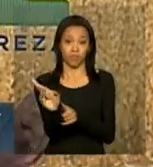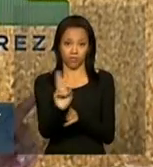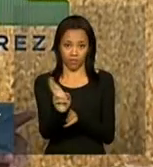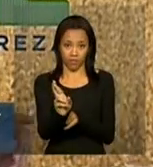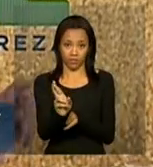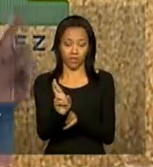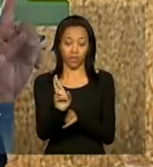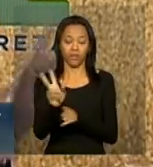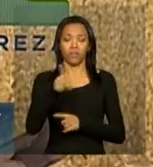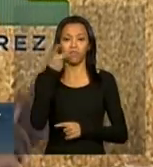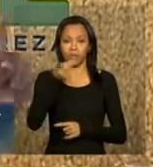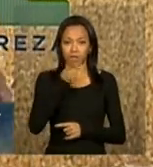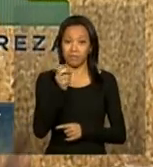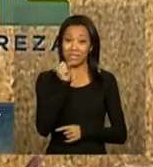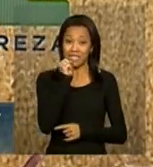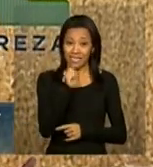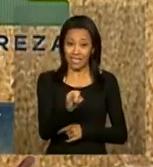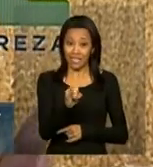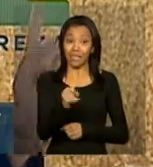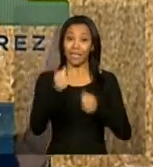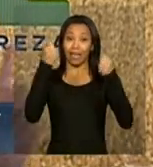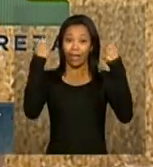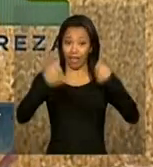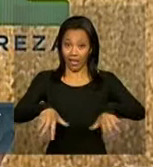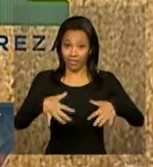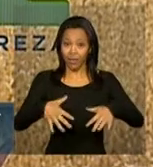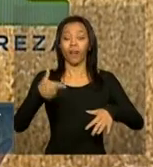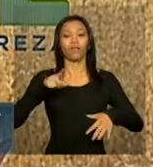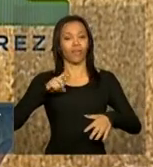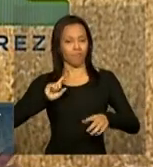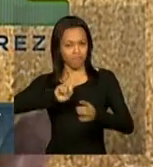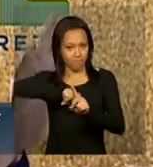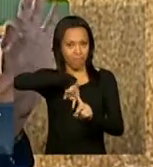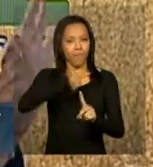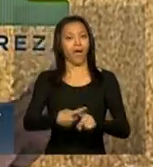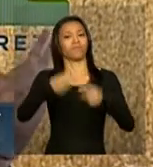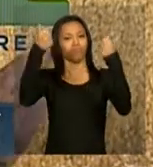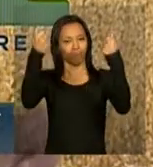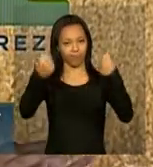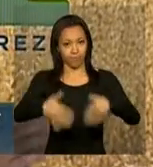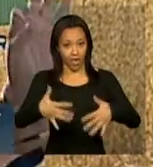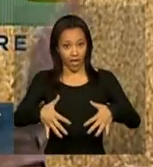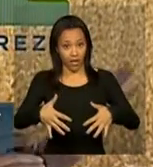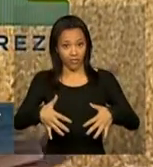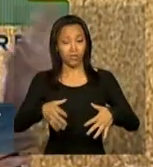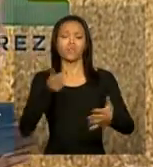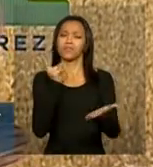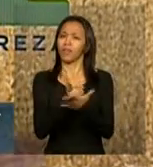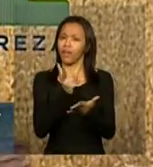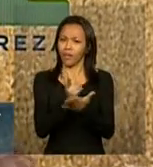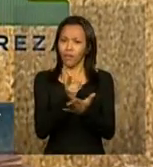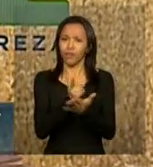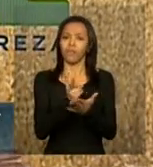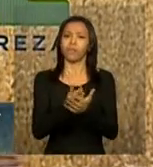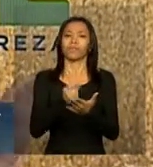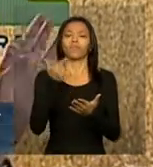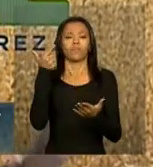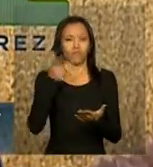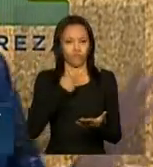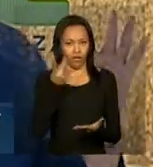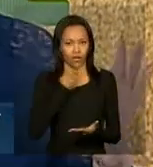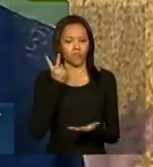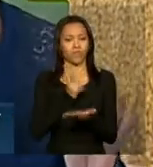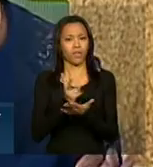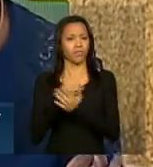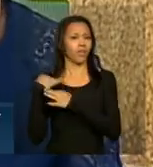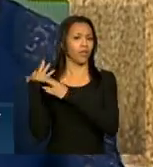dissemos o seguinte: se gastar mais, tem mais. Se gastar mais, sempre dissemos isso,